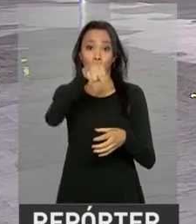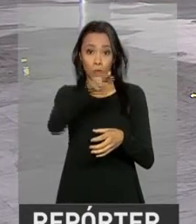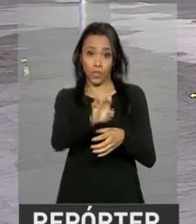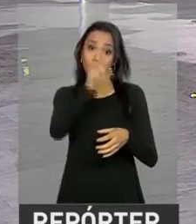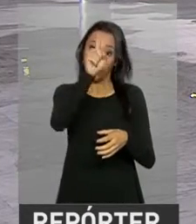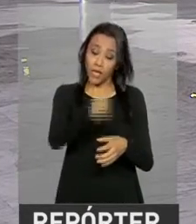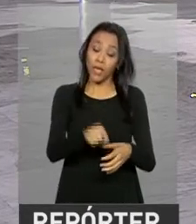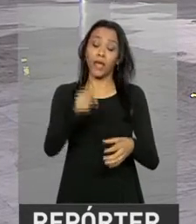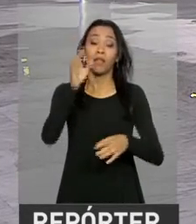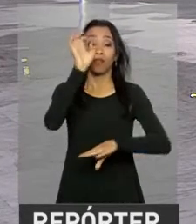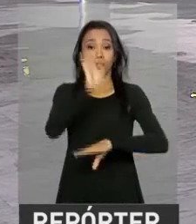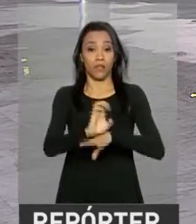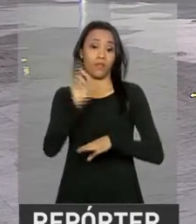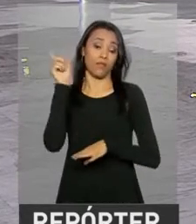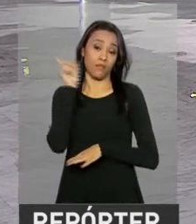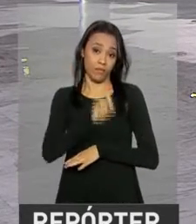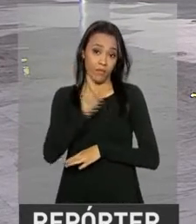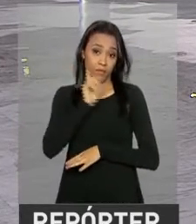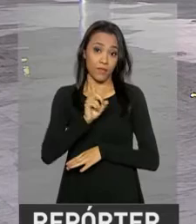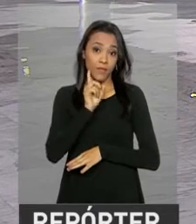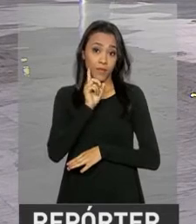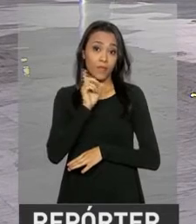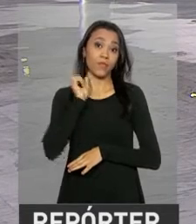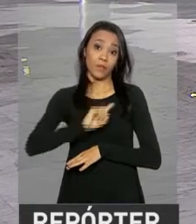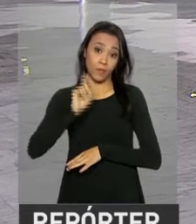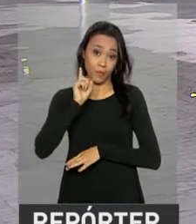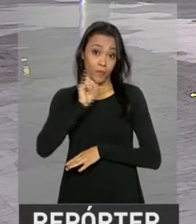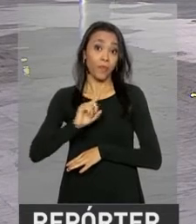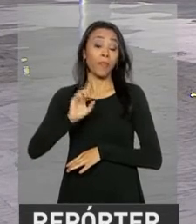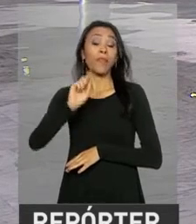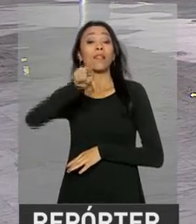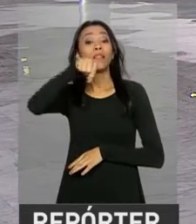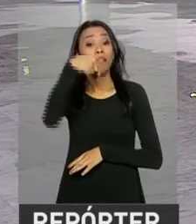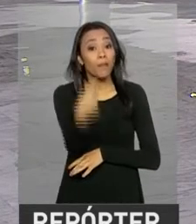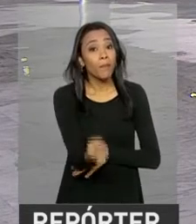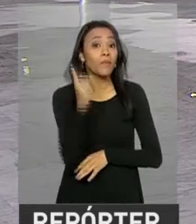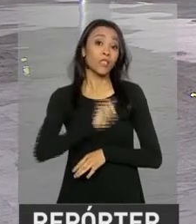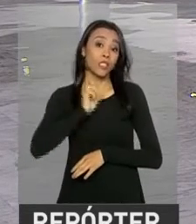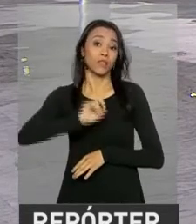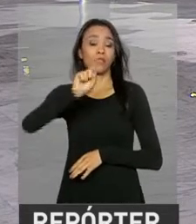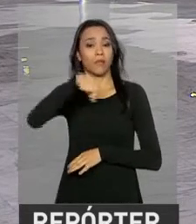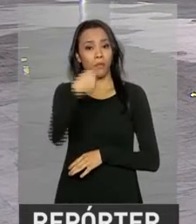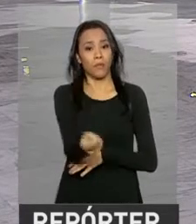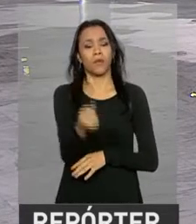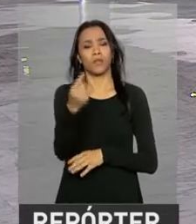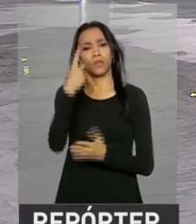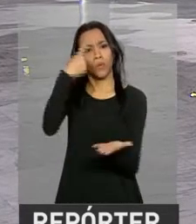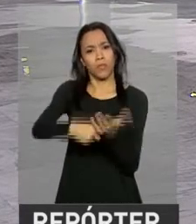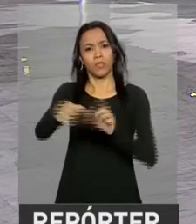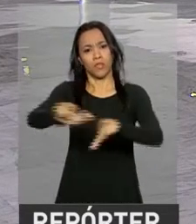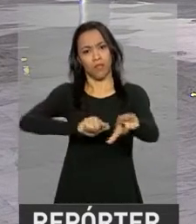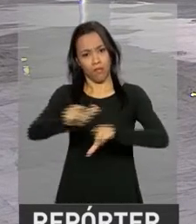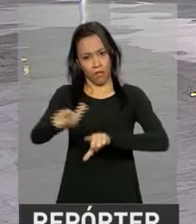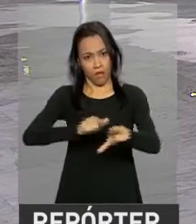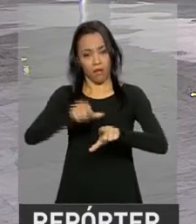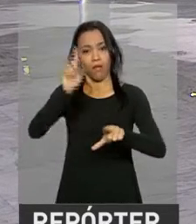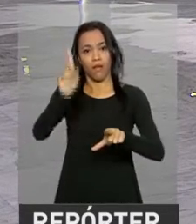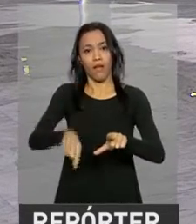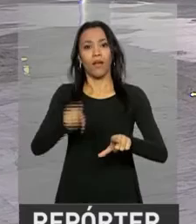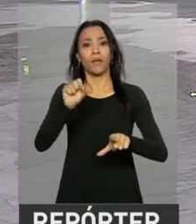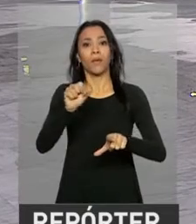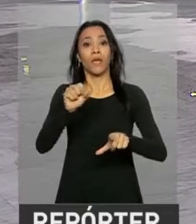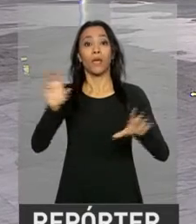gerais ea cinco e meia da tarde no último compromisso previsto por enquanto na agenda de michel temer terá uma audiência com o presidente